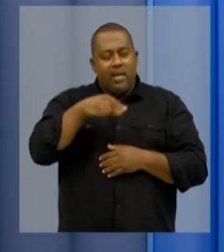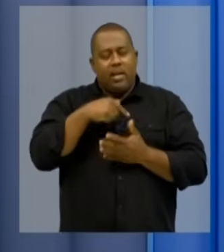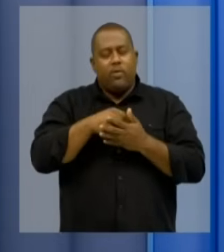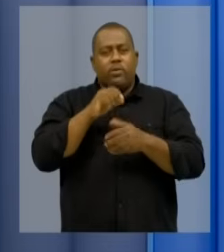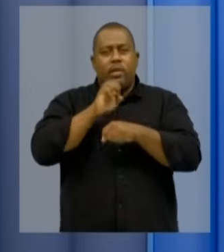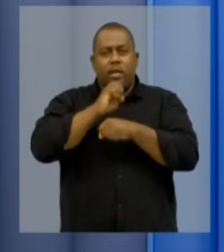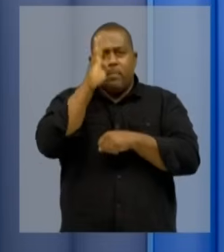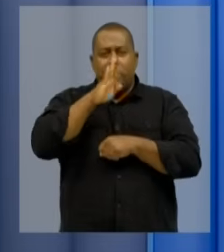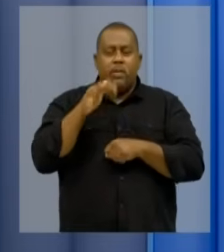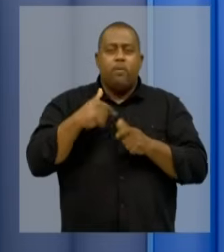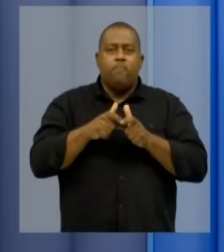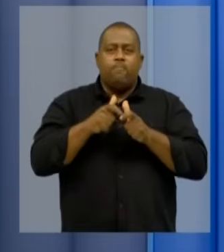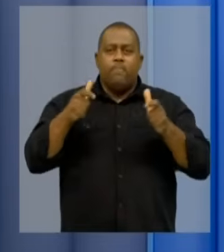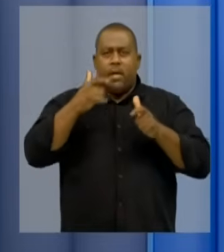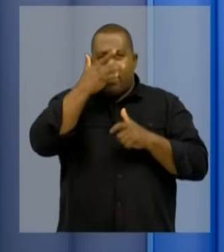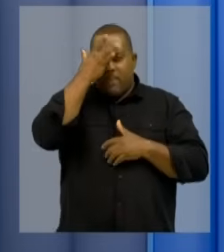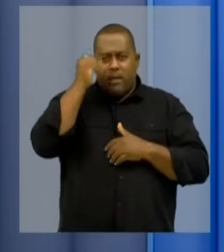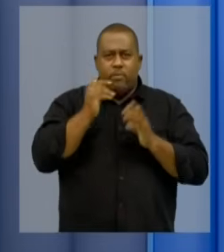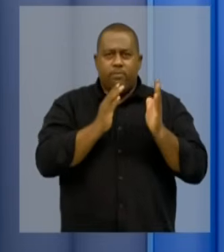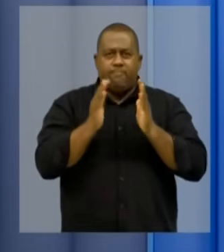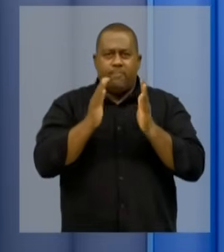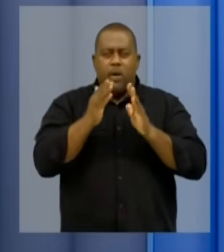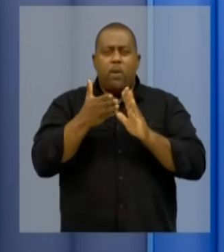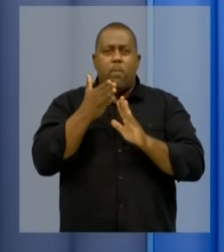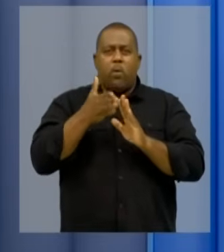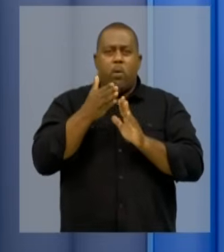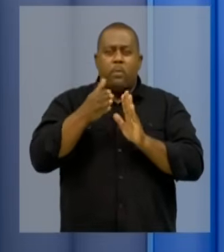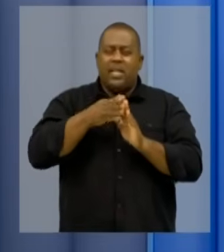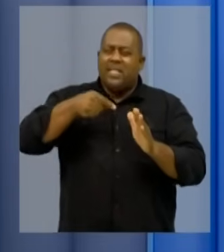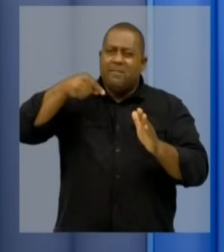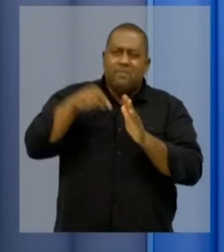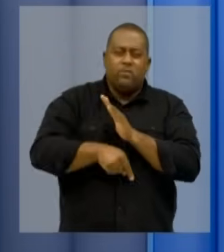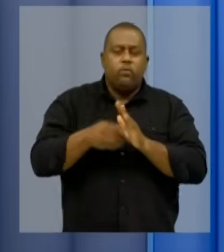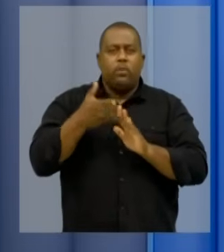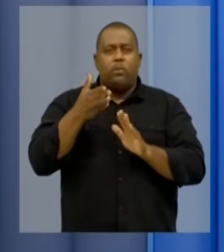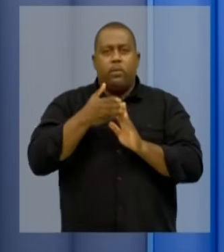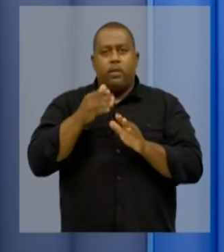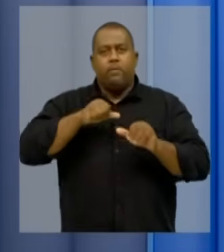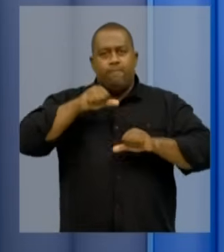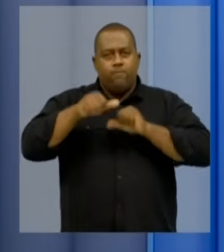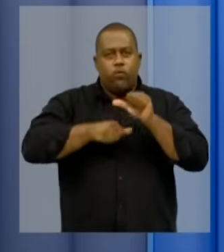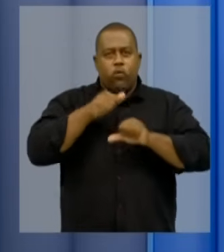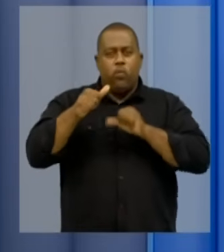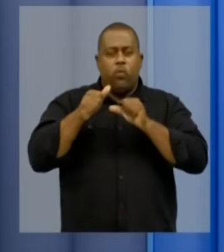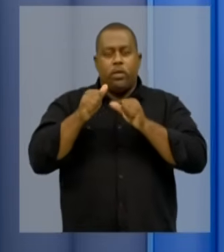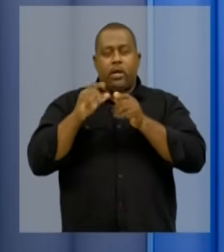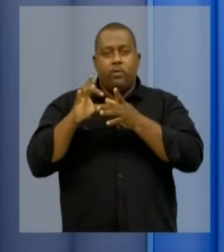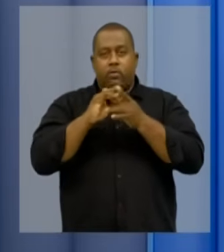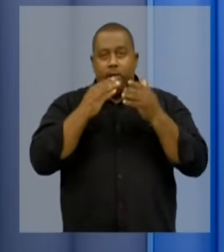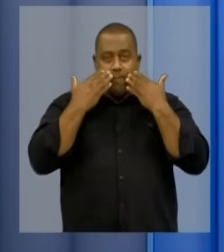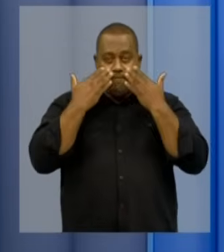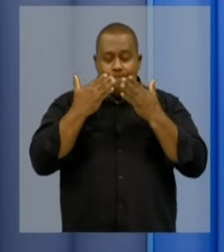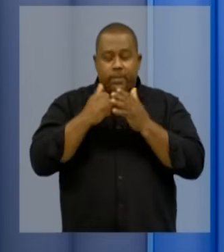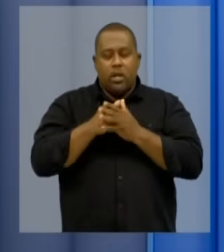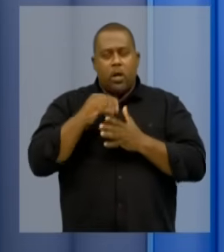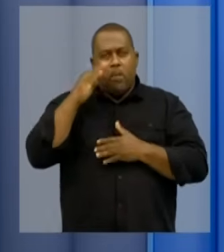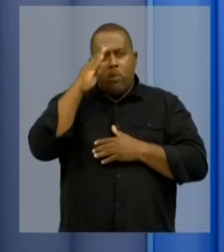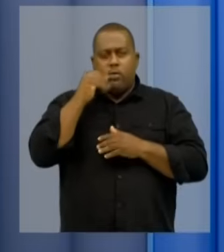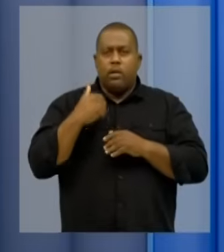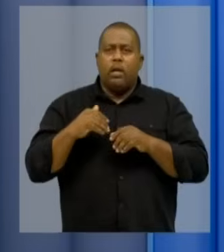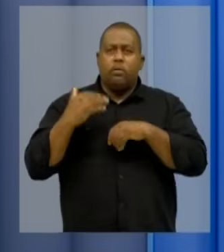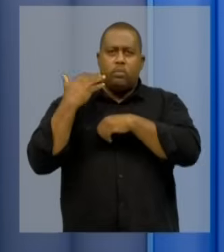mais pessoas na faixa da pobreza e extrema pobreza. Vamos mudar essa realidade. Bolsonaro me chamou e disse: